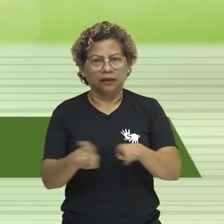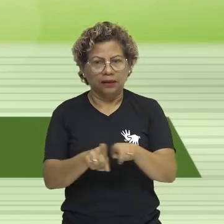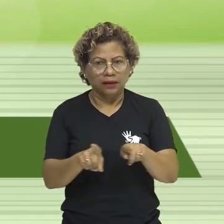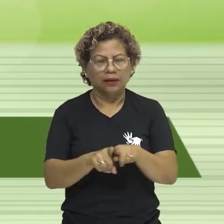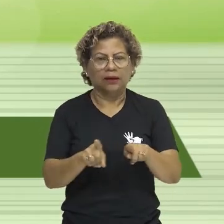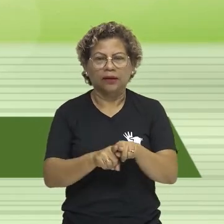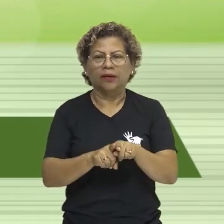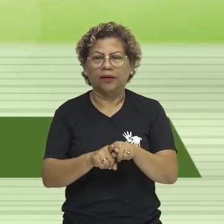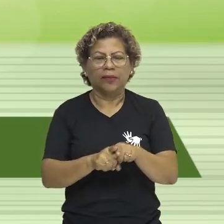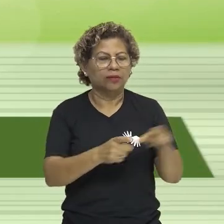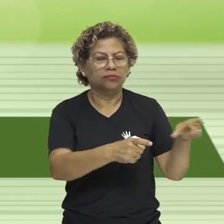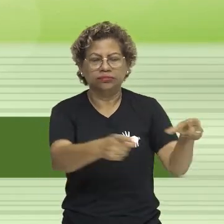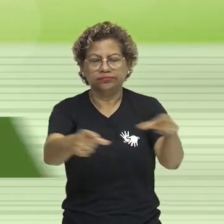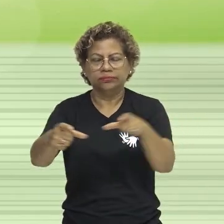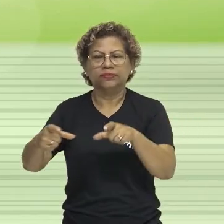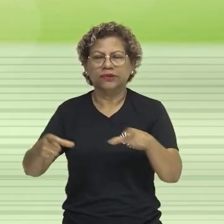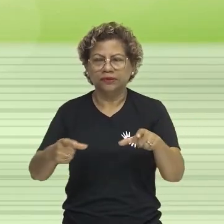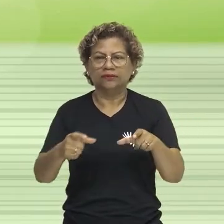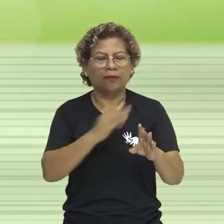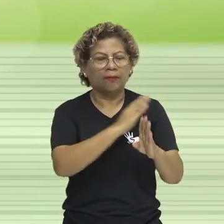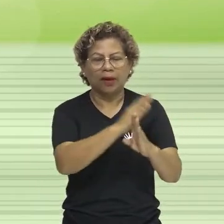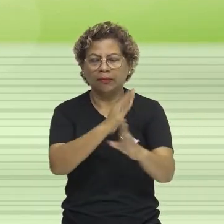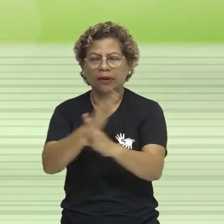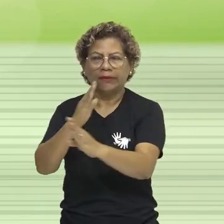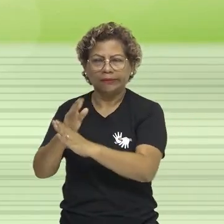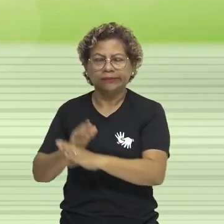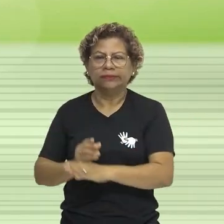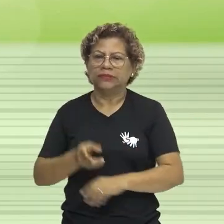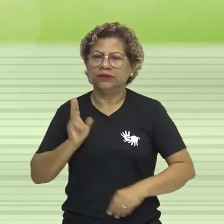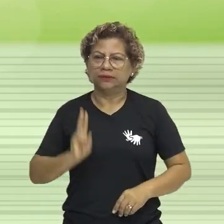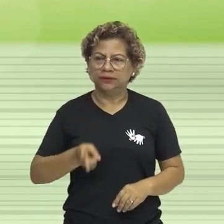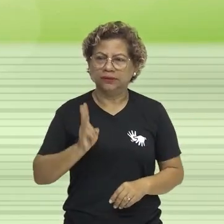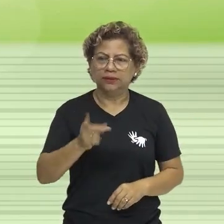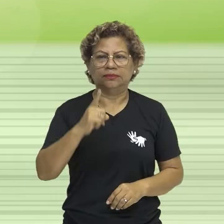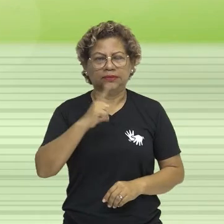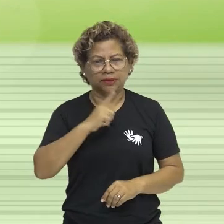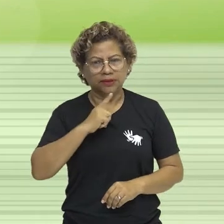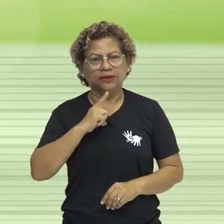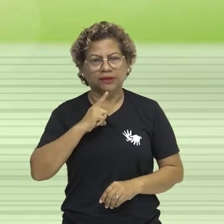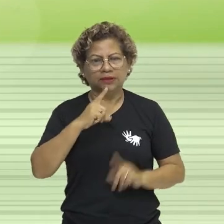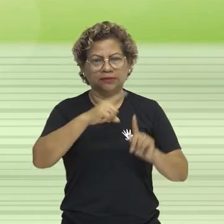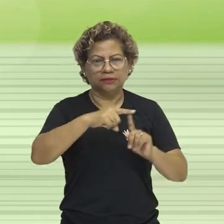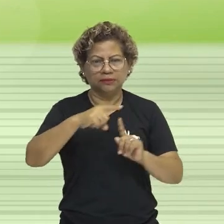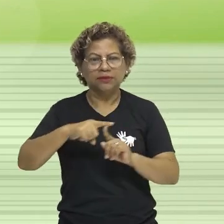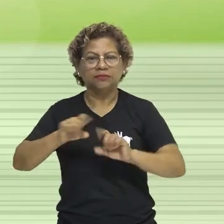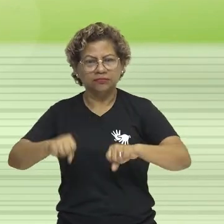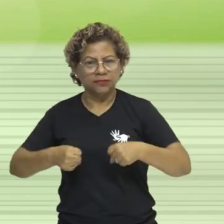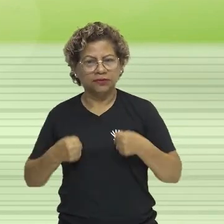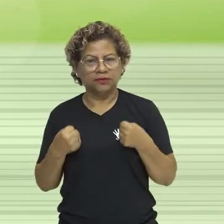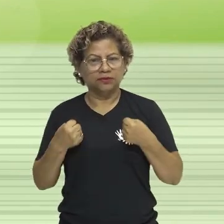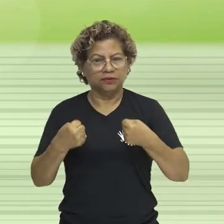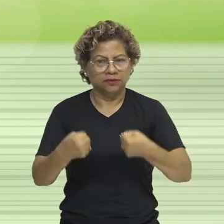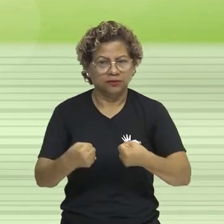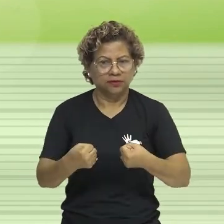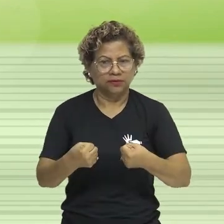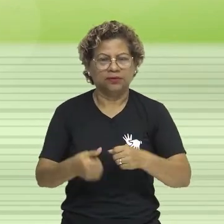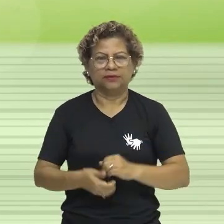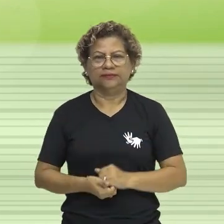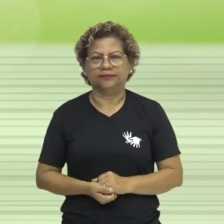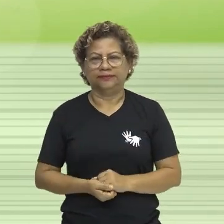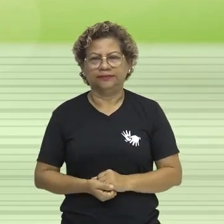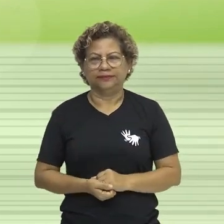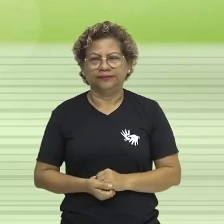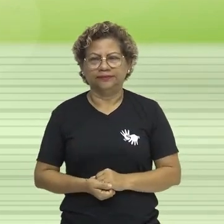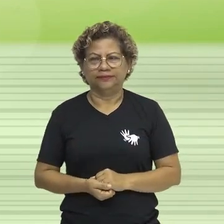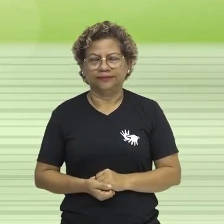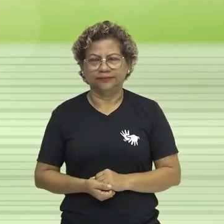você nem imagina. Sempre há um tipo de força envolvida no fenômeno.